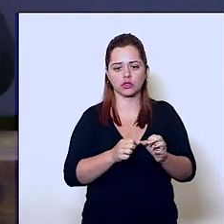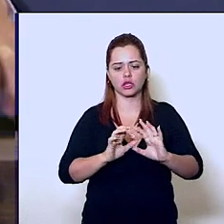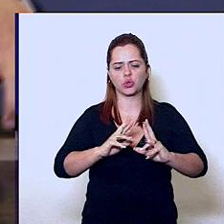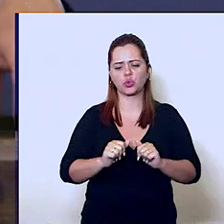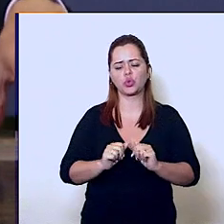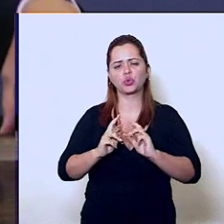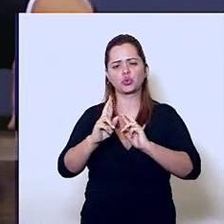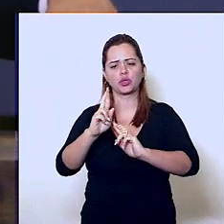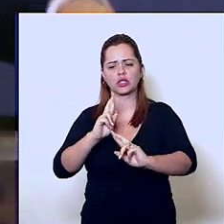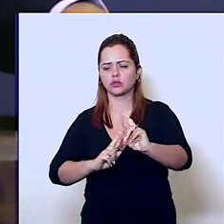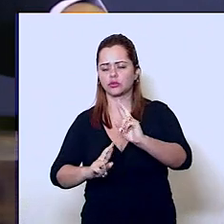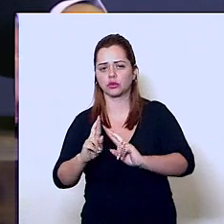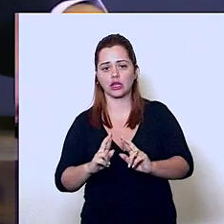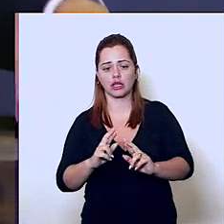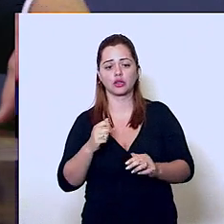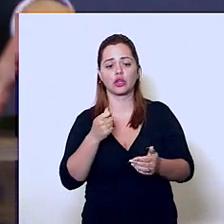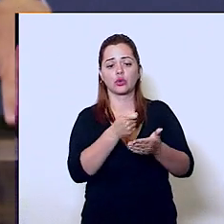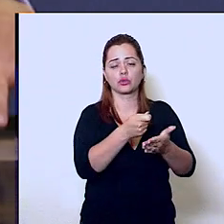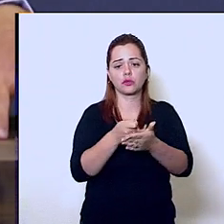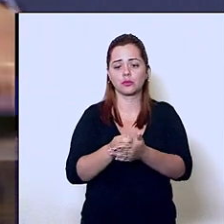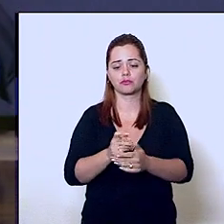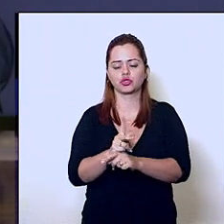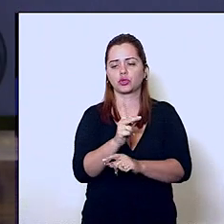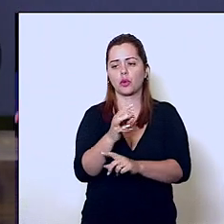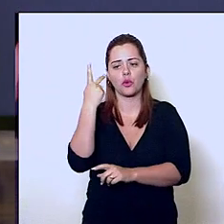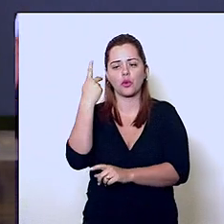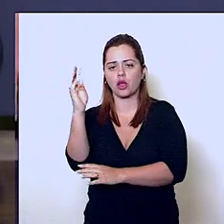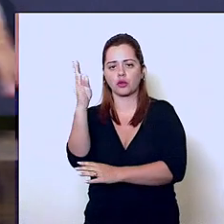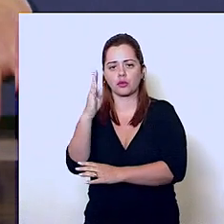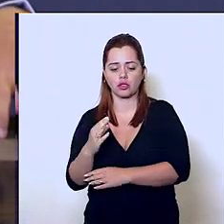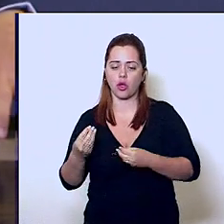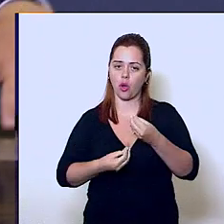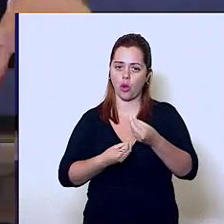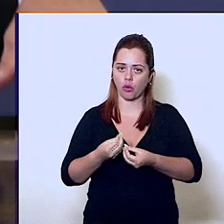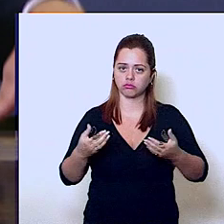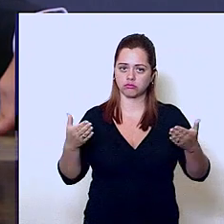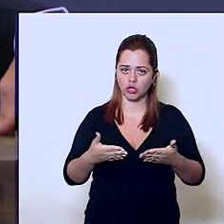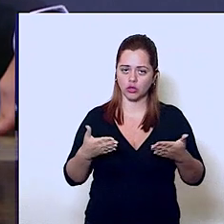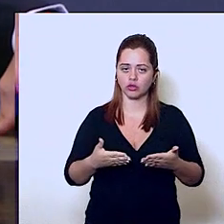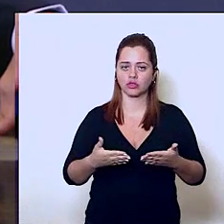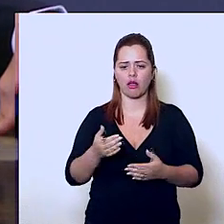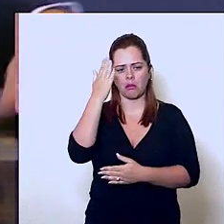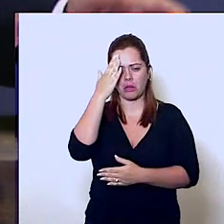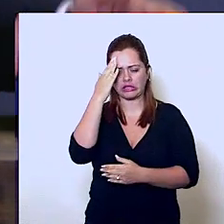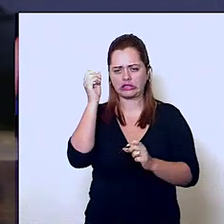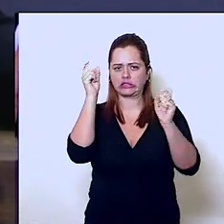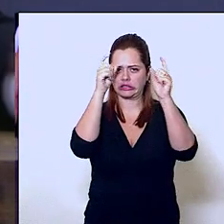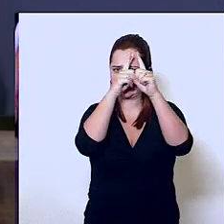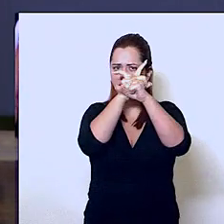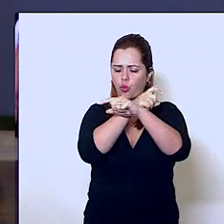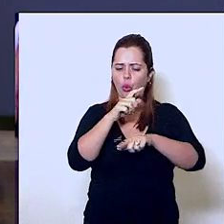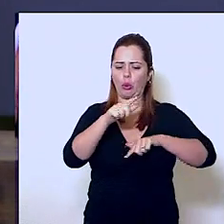contribui para o Brasil como é hoje, pois todos sabemos que é muito difícil ser efetivo, né, ter